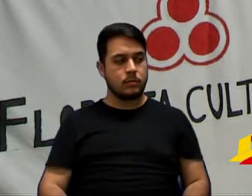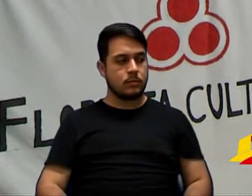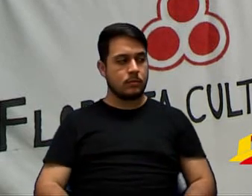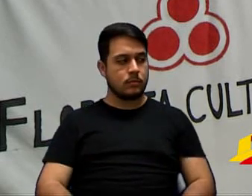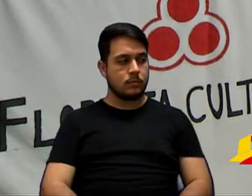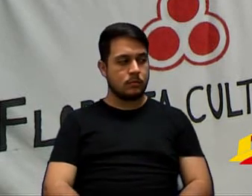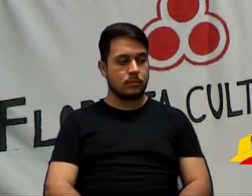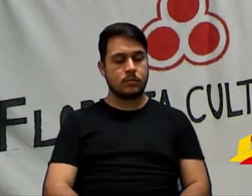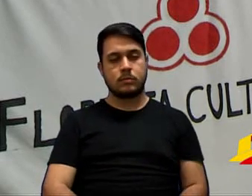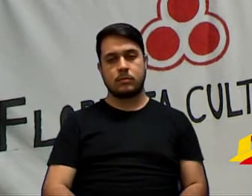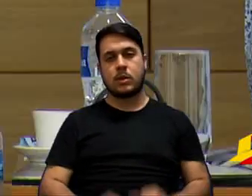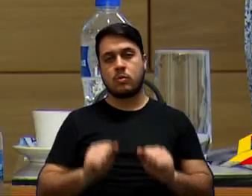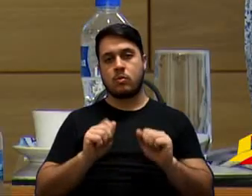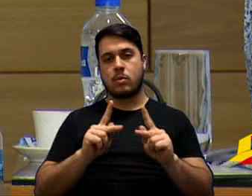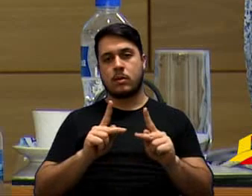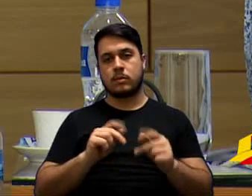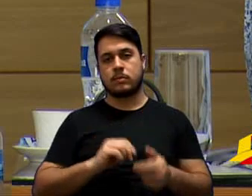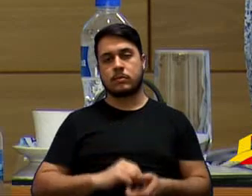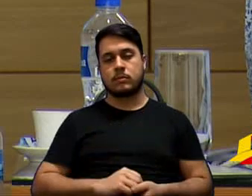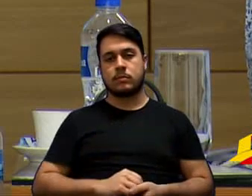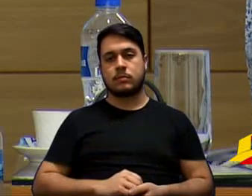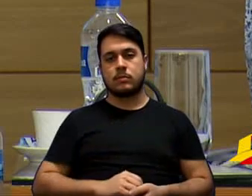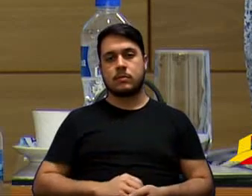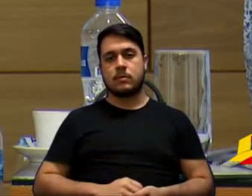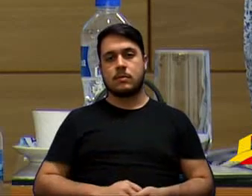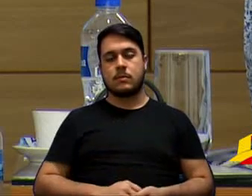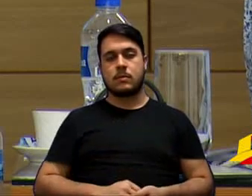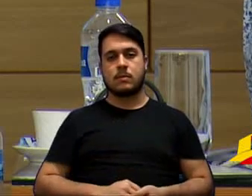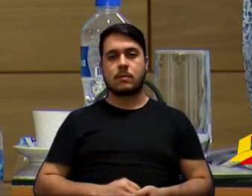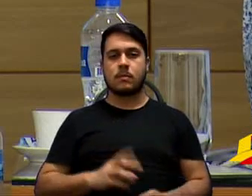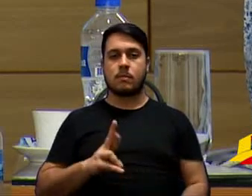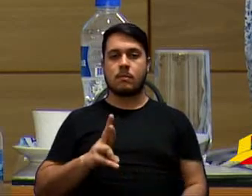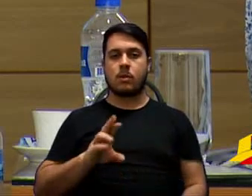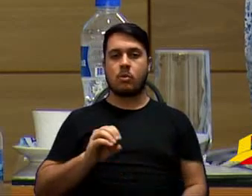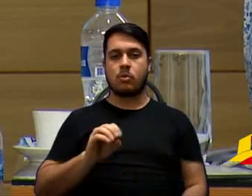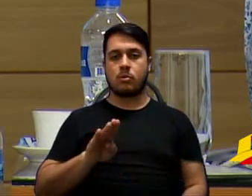ok é o robô